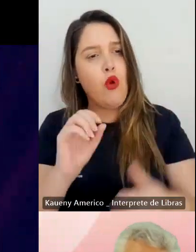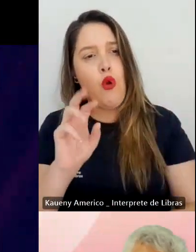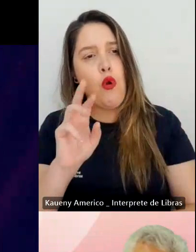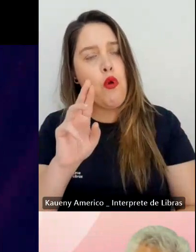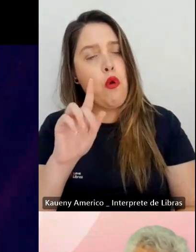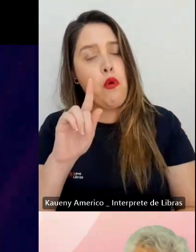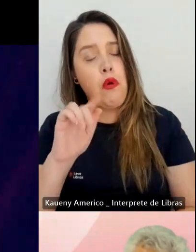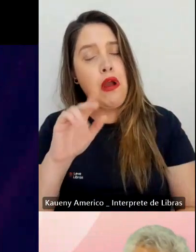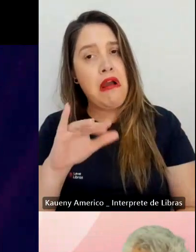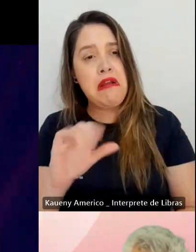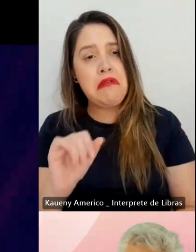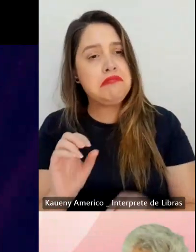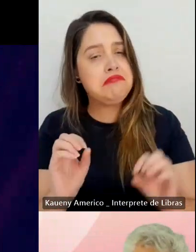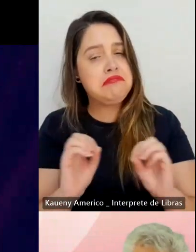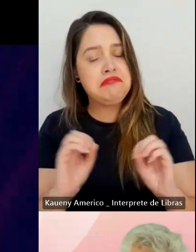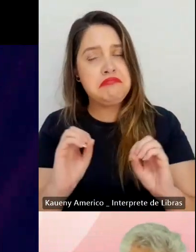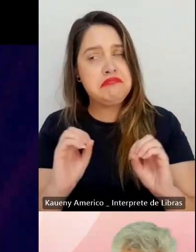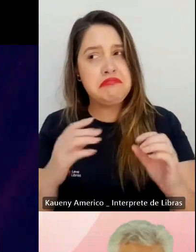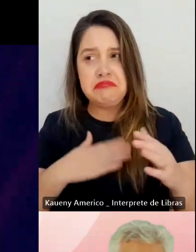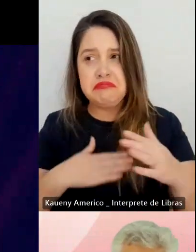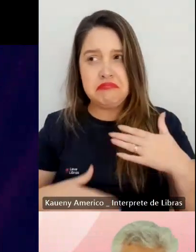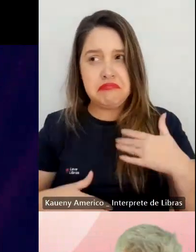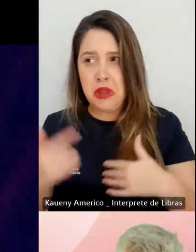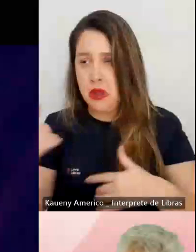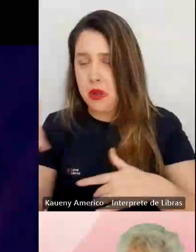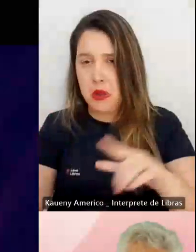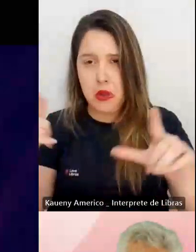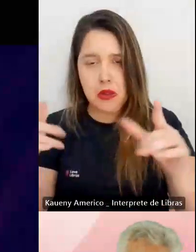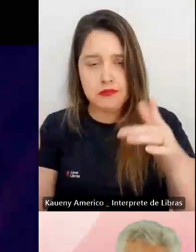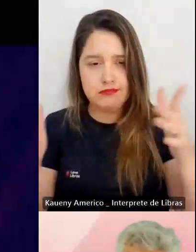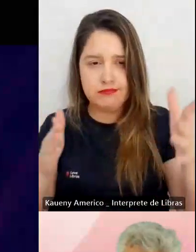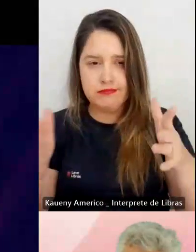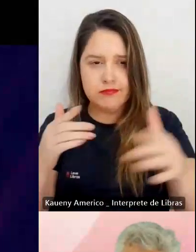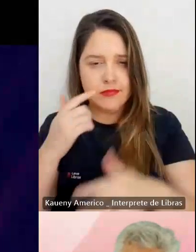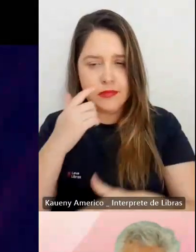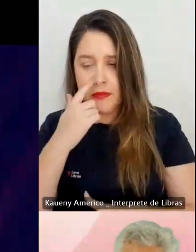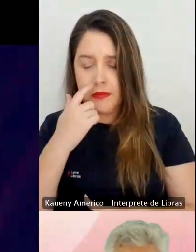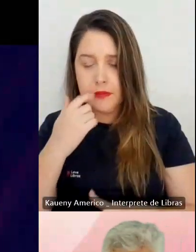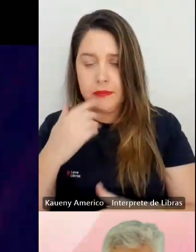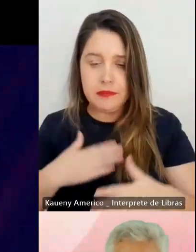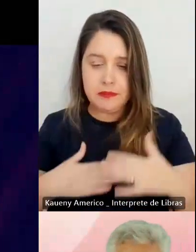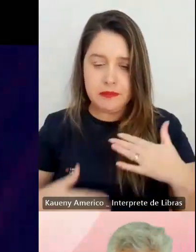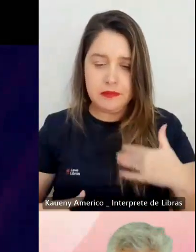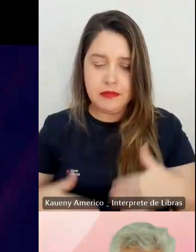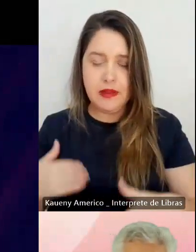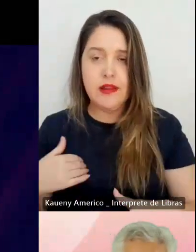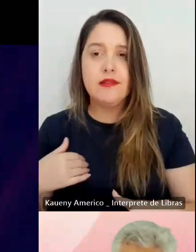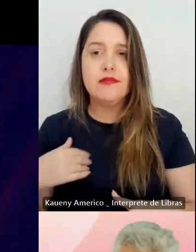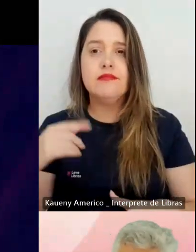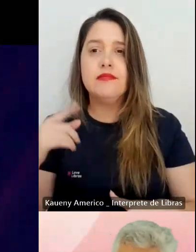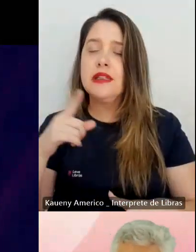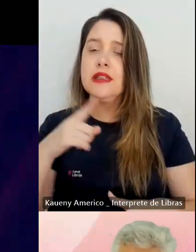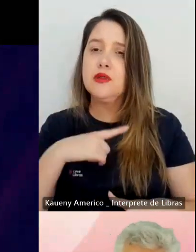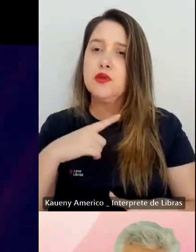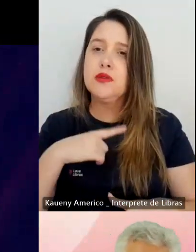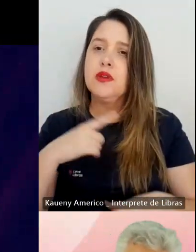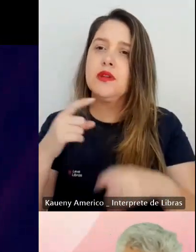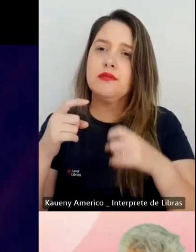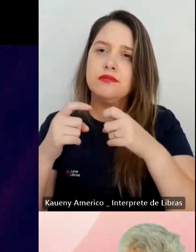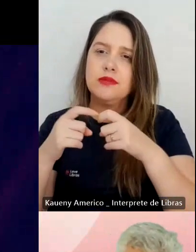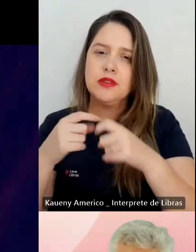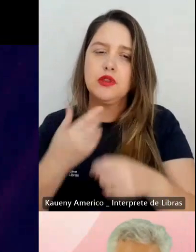tem nada no orgânico, sobra a outra parte, a parte psíquica. A parte psíquica, a gente tem o médico, o colega que cuida disso,